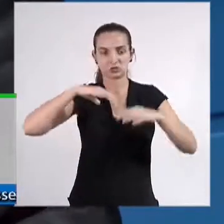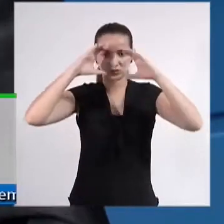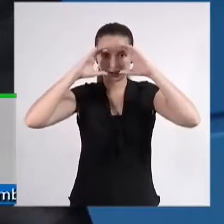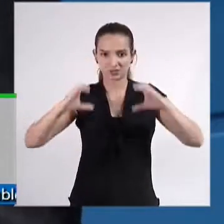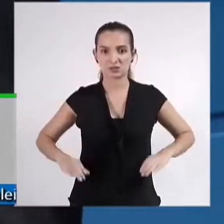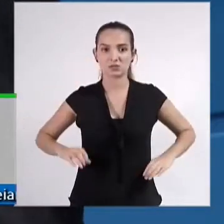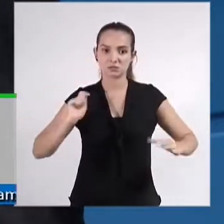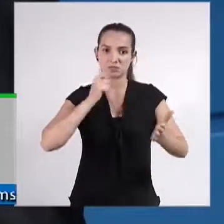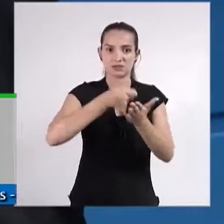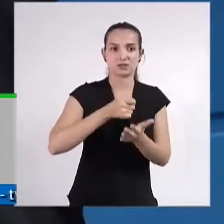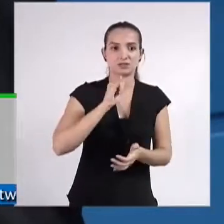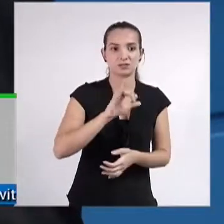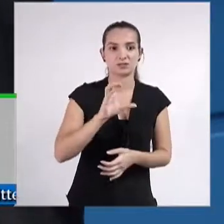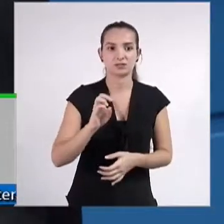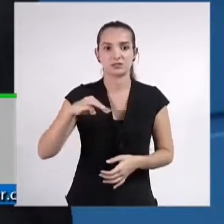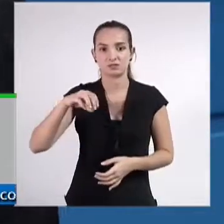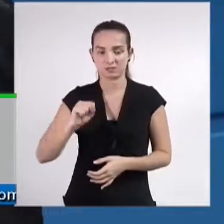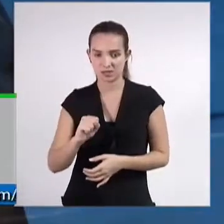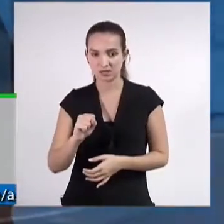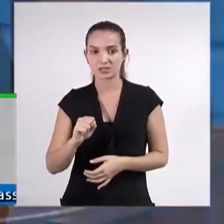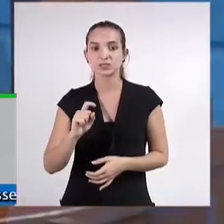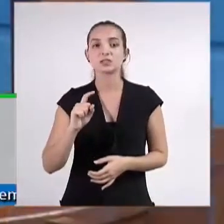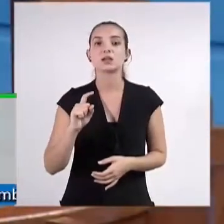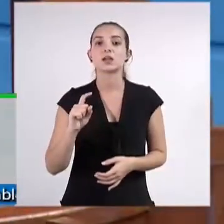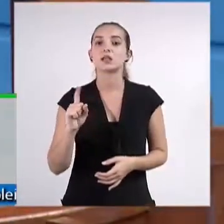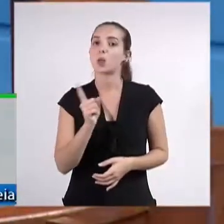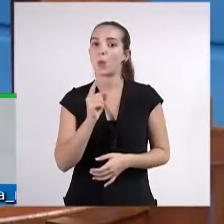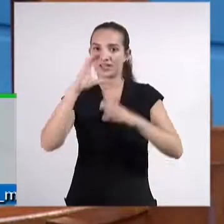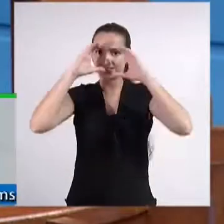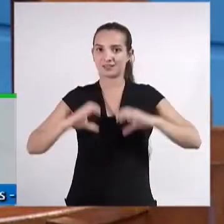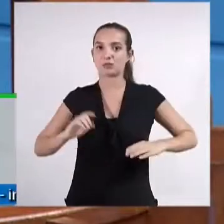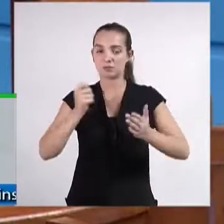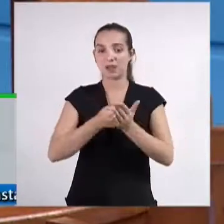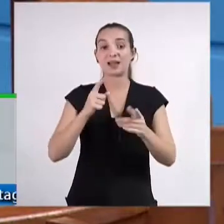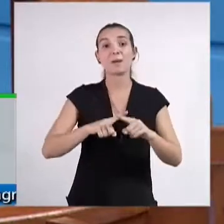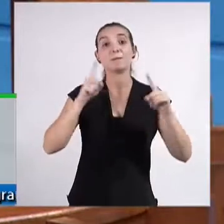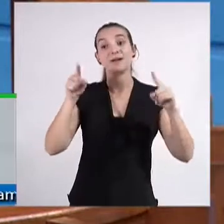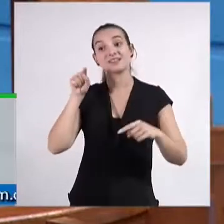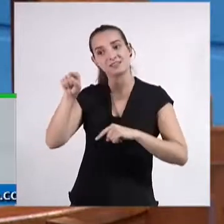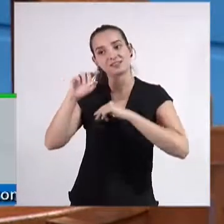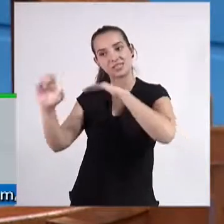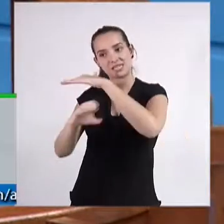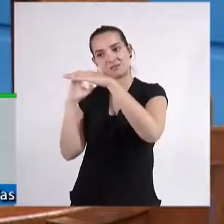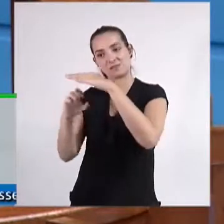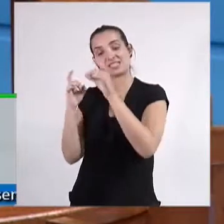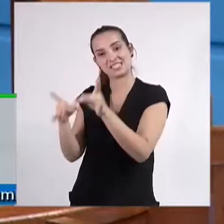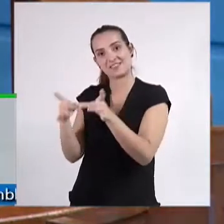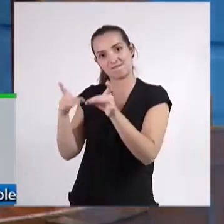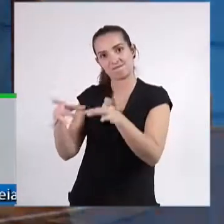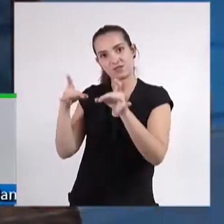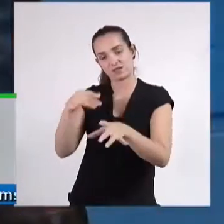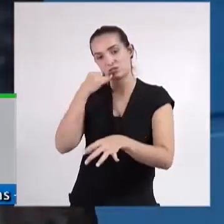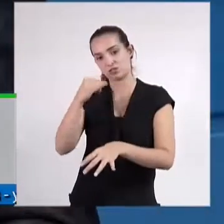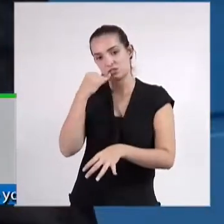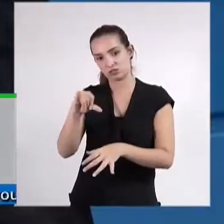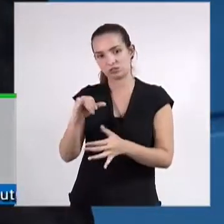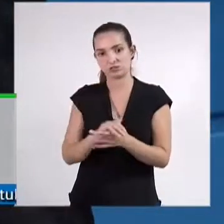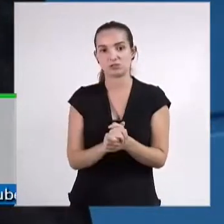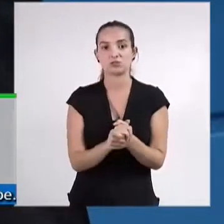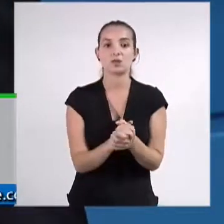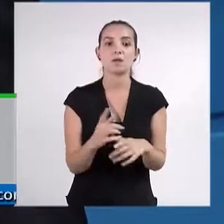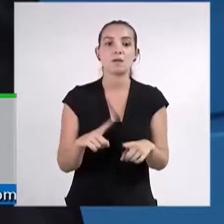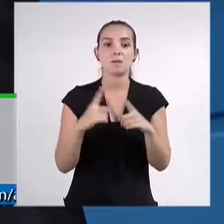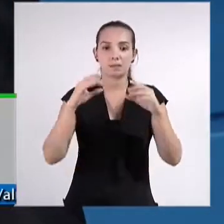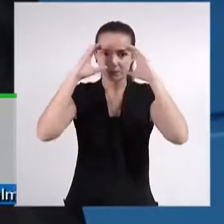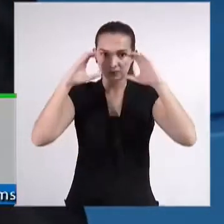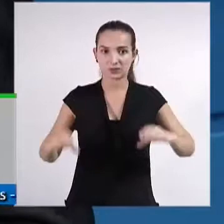quem tem responsabilidade de pagar o ICMS é a empresa que comercializa o produto. Na verdade, o cidadão suporta o